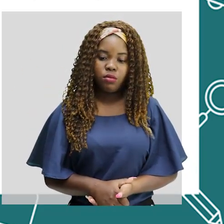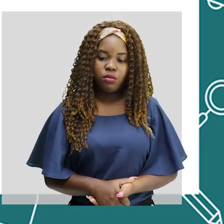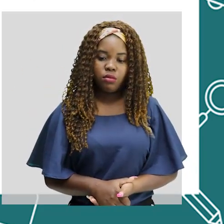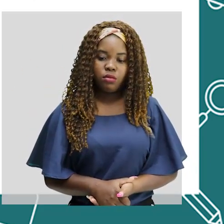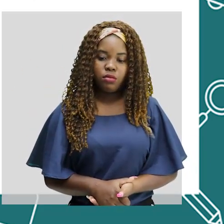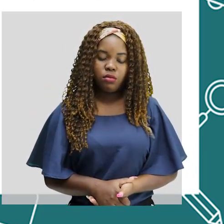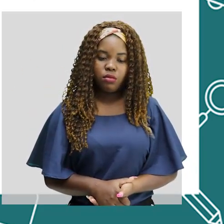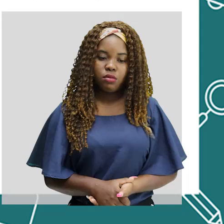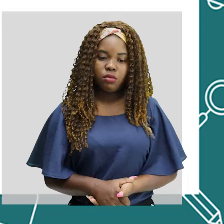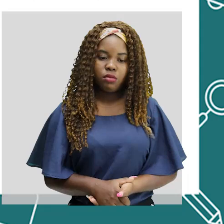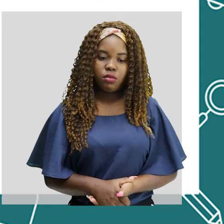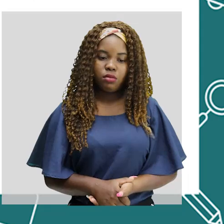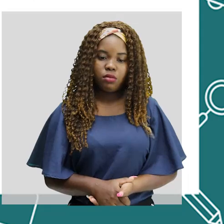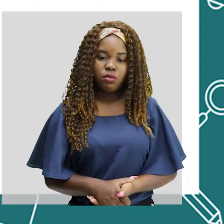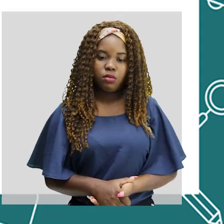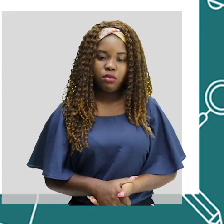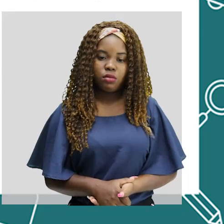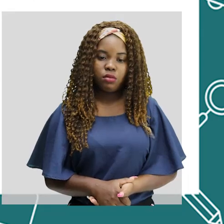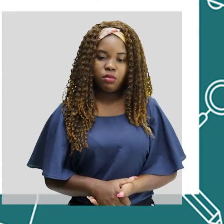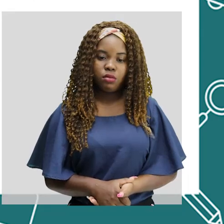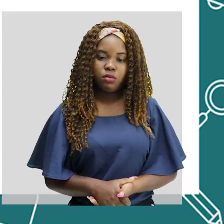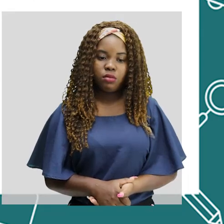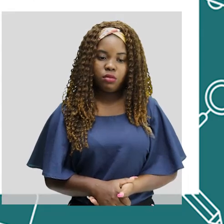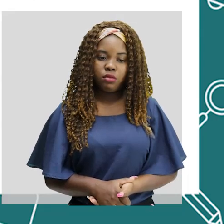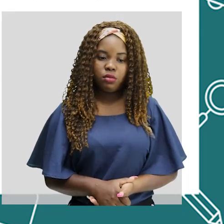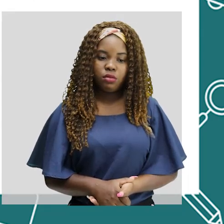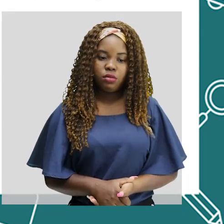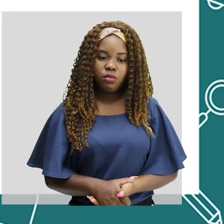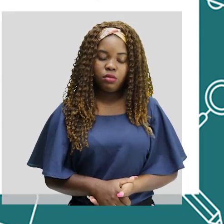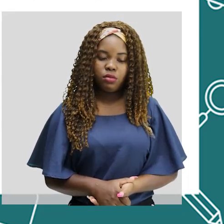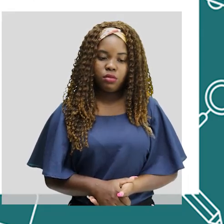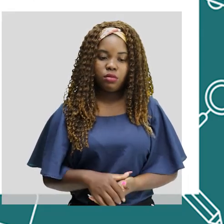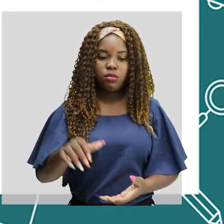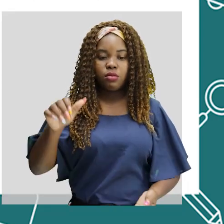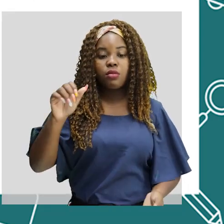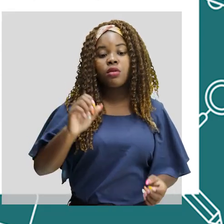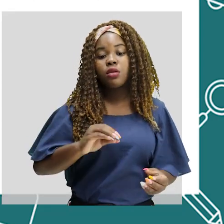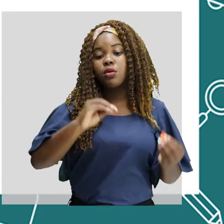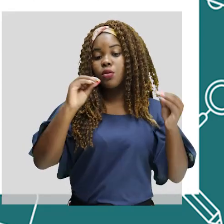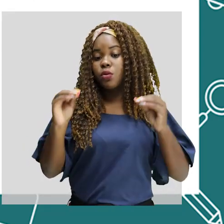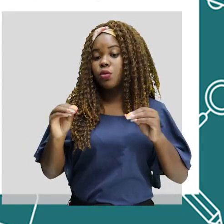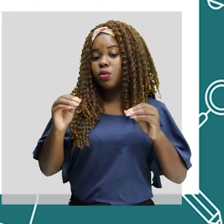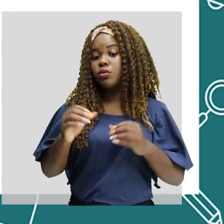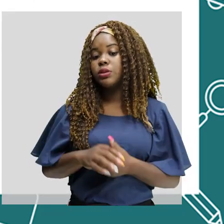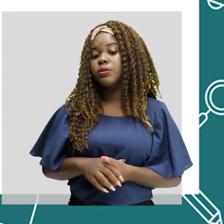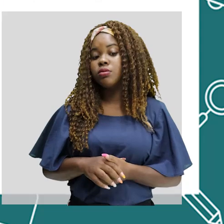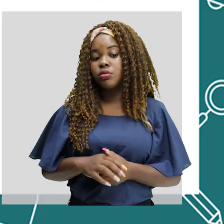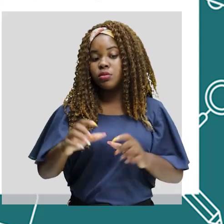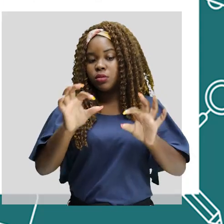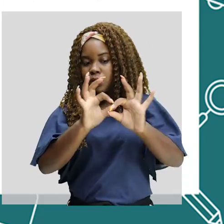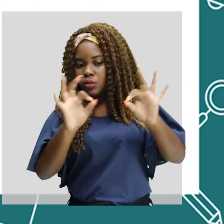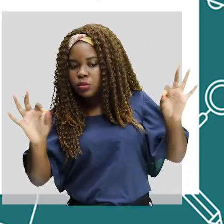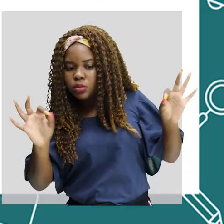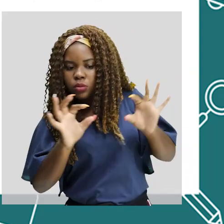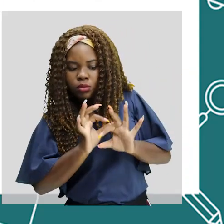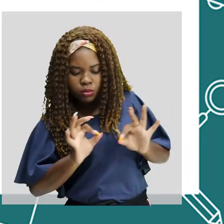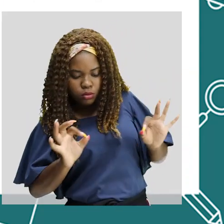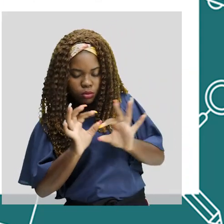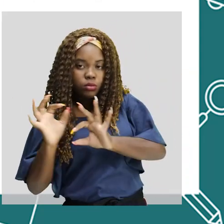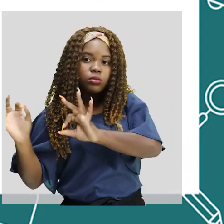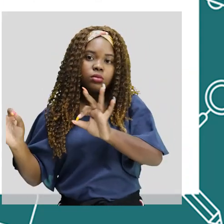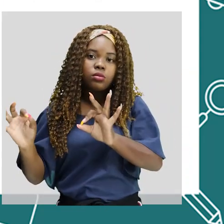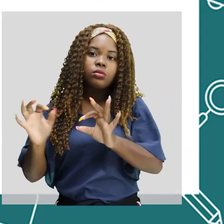siguiente oración con los indefinidos correctos. Completa la siguiente oración con